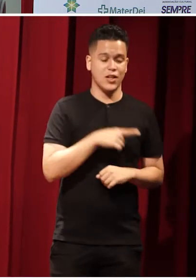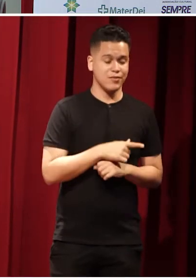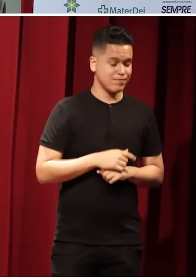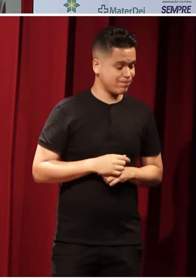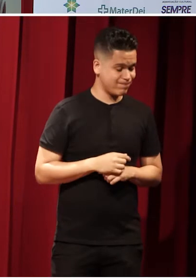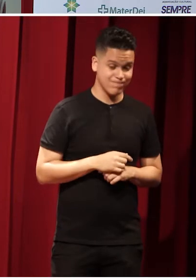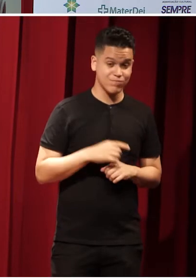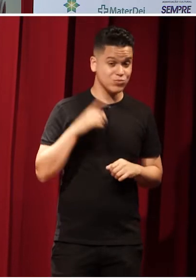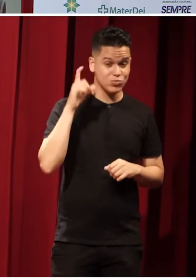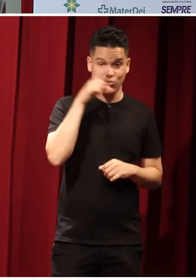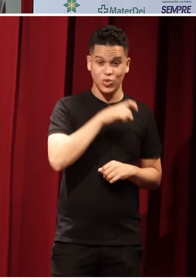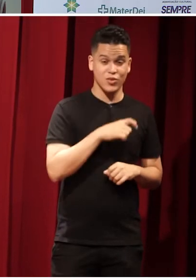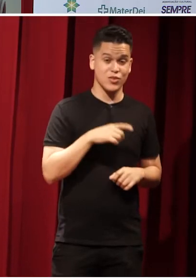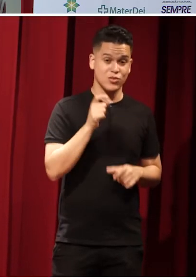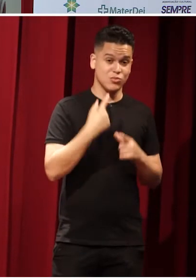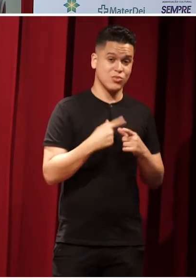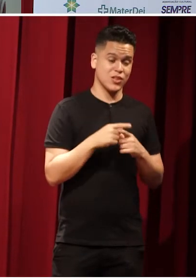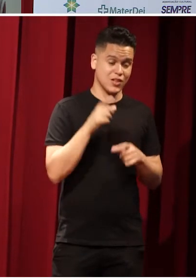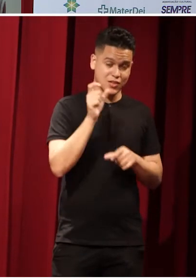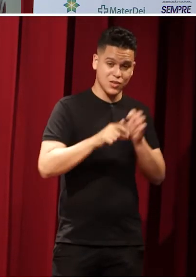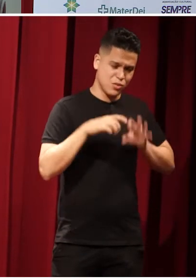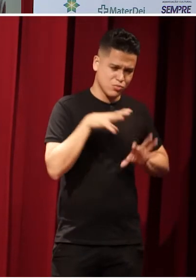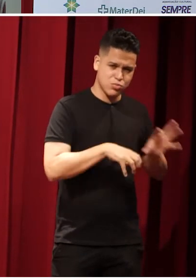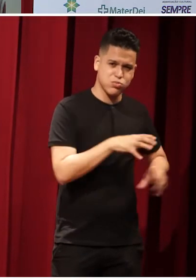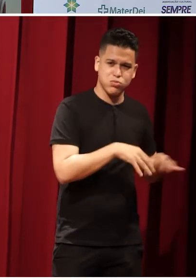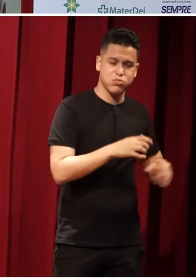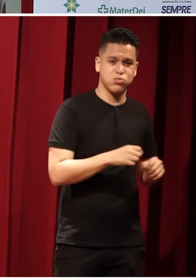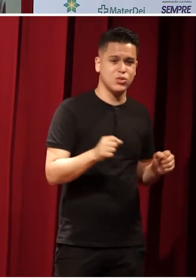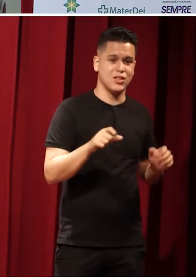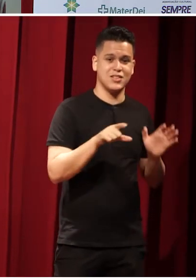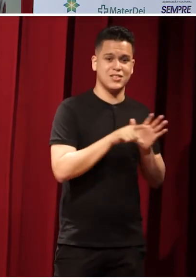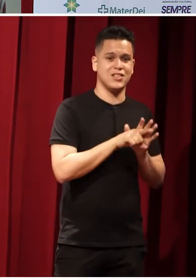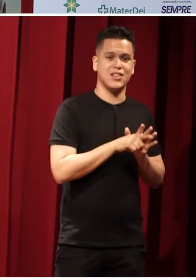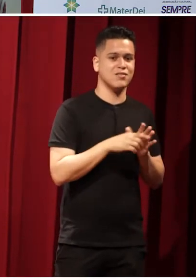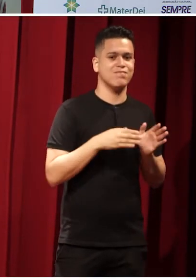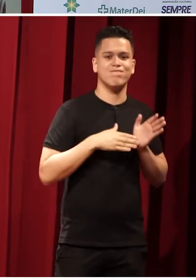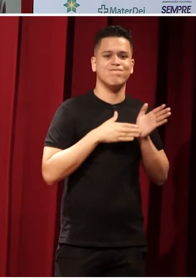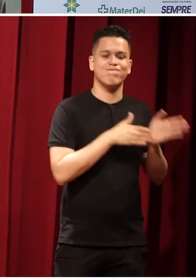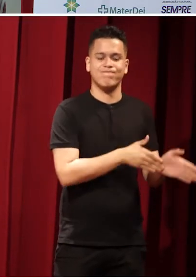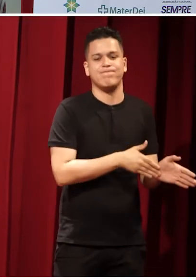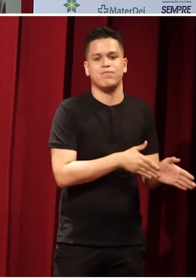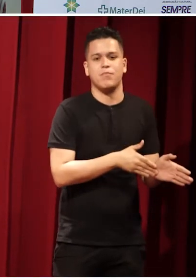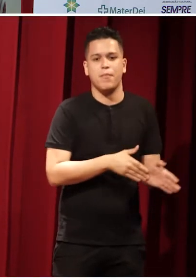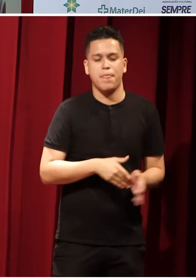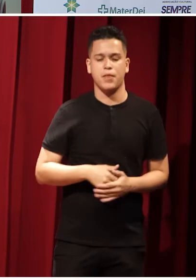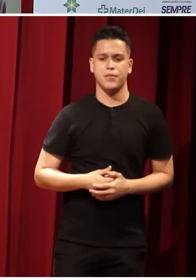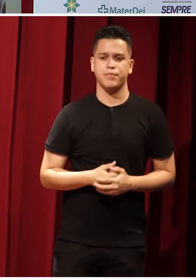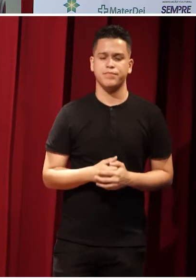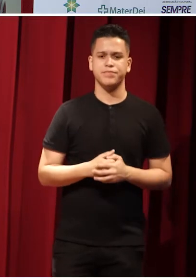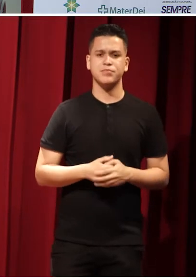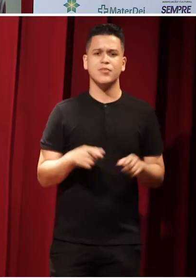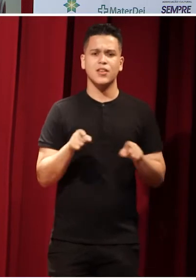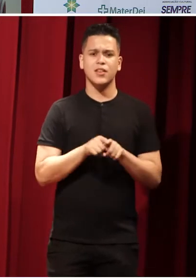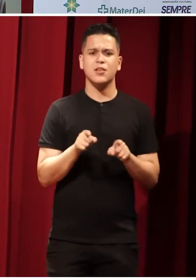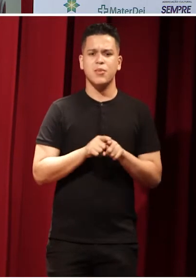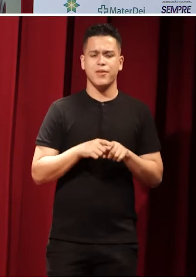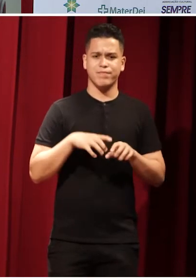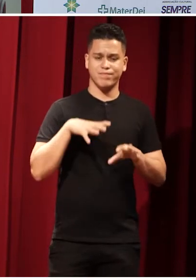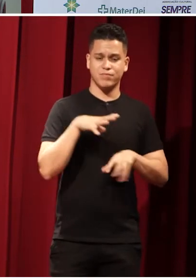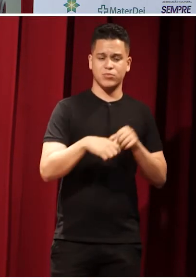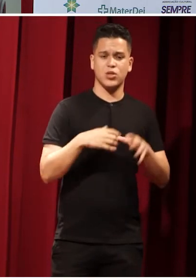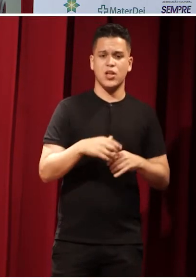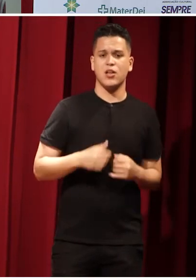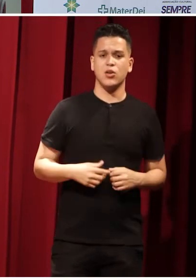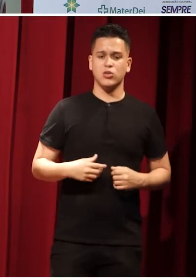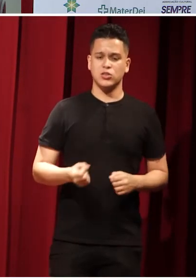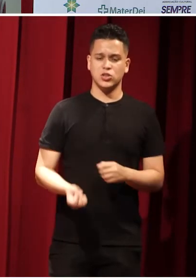Há um projeto da Total, que é a empresa francesa, de exploração de petróleo na Amazônia, que ameaça